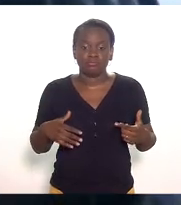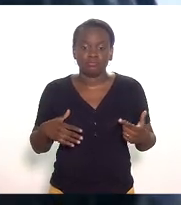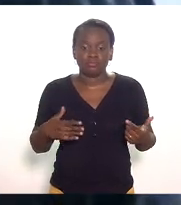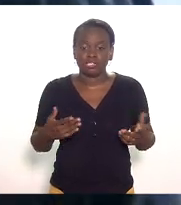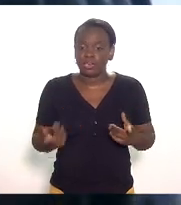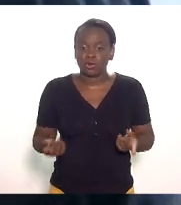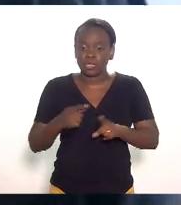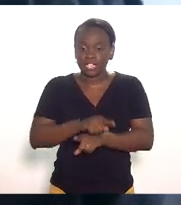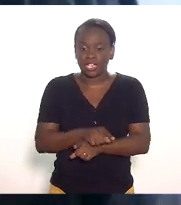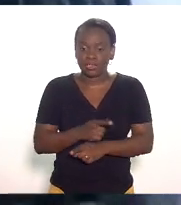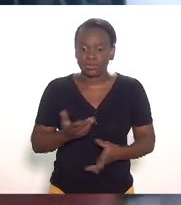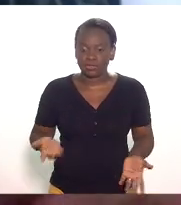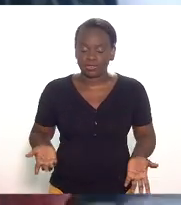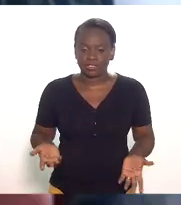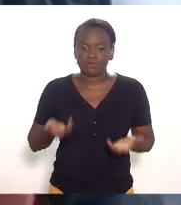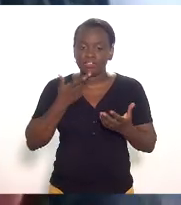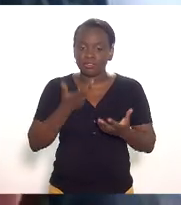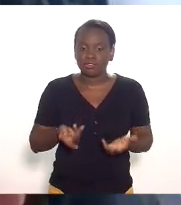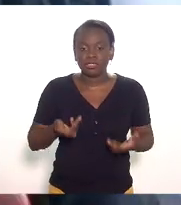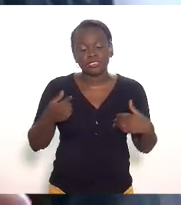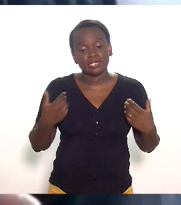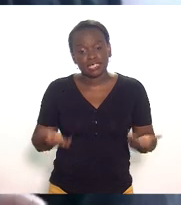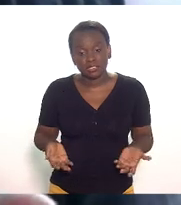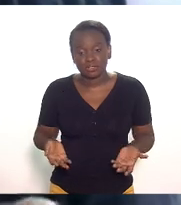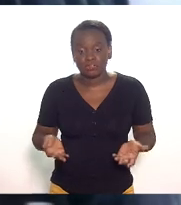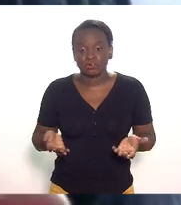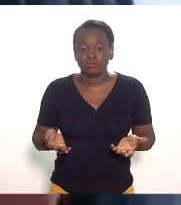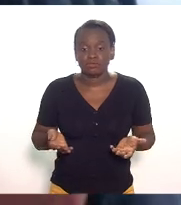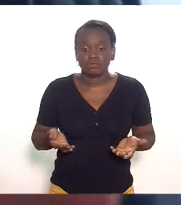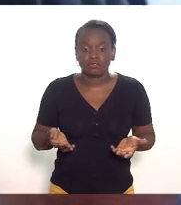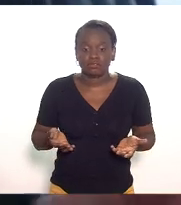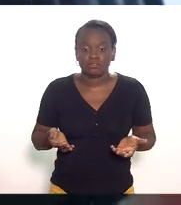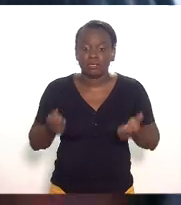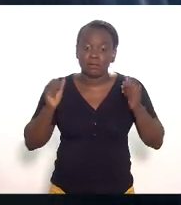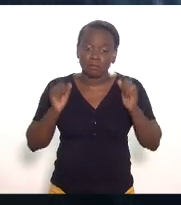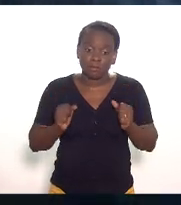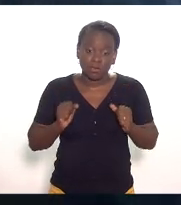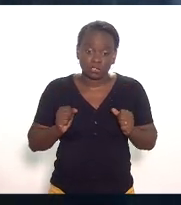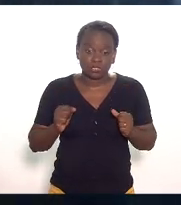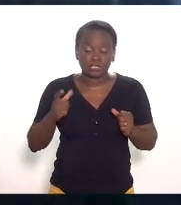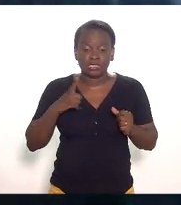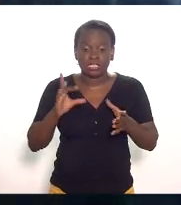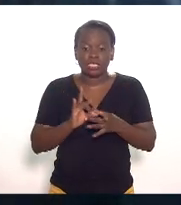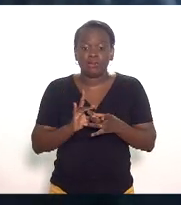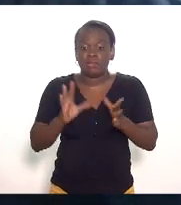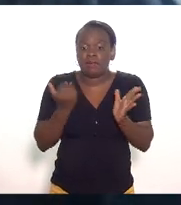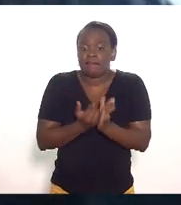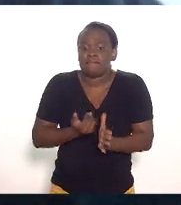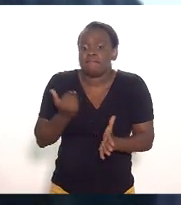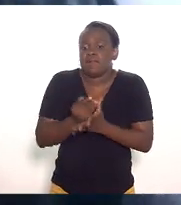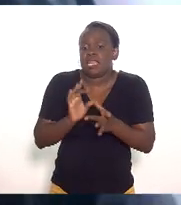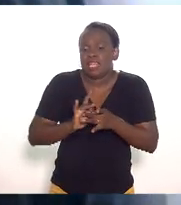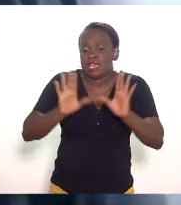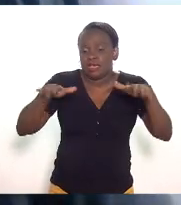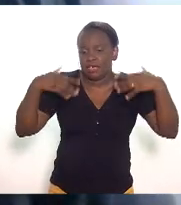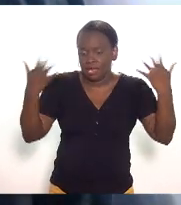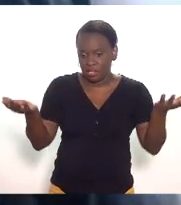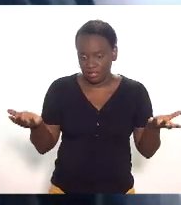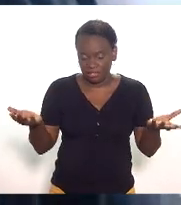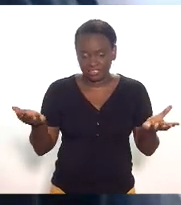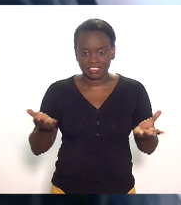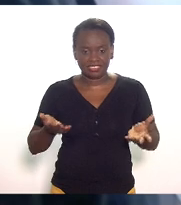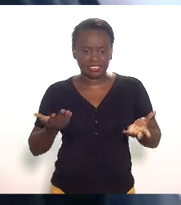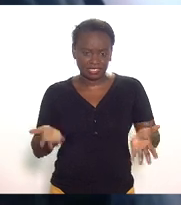sentido contrário, dizendo que, afinal de contas, pode ser que haja uma liberdade excessiva, né?